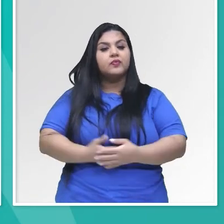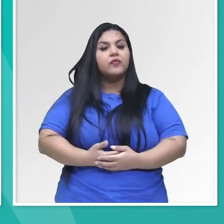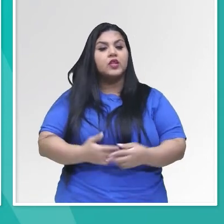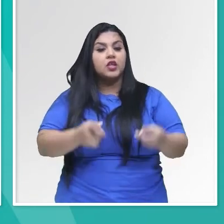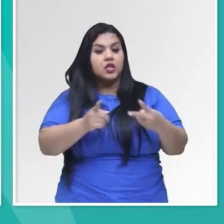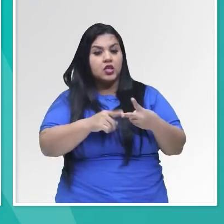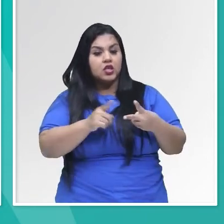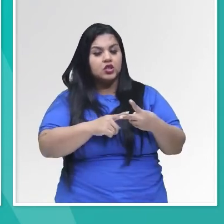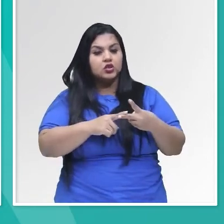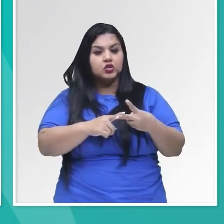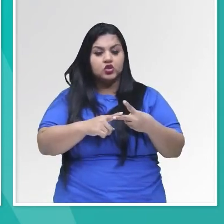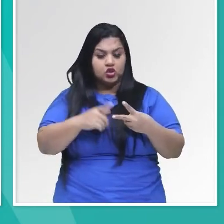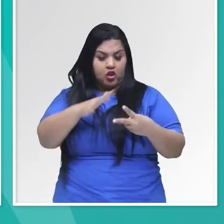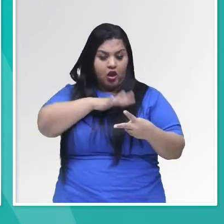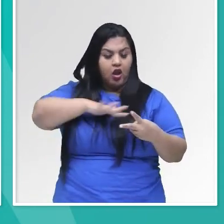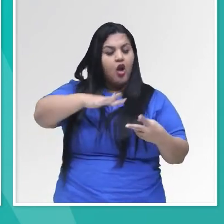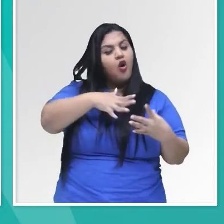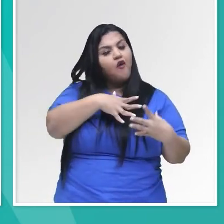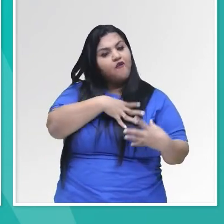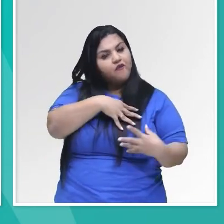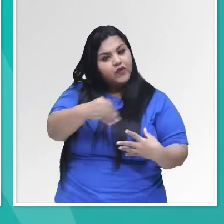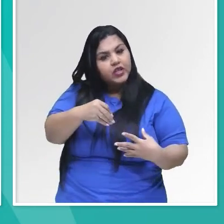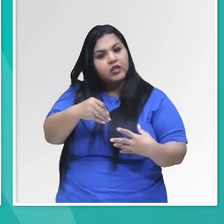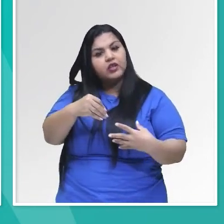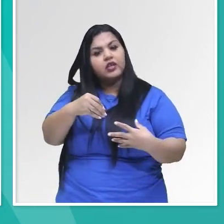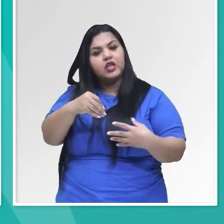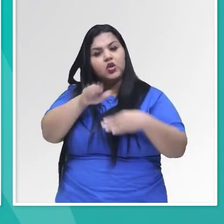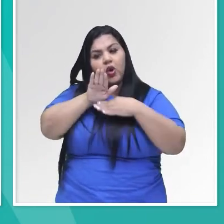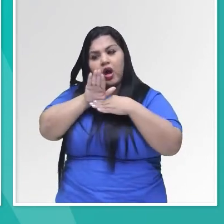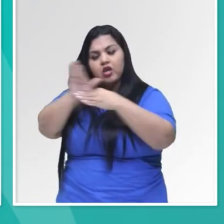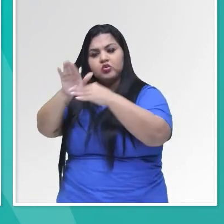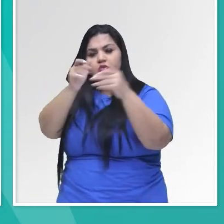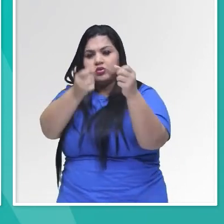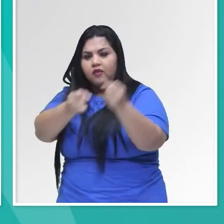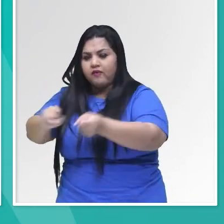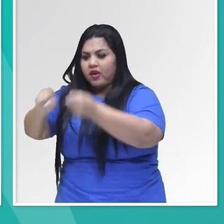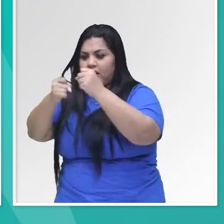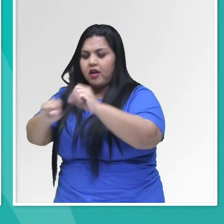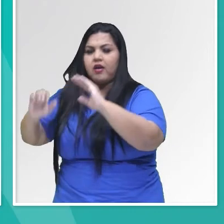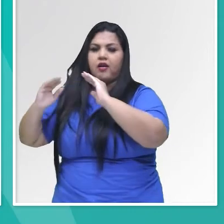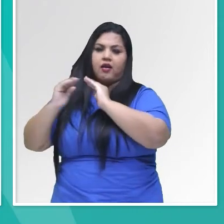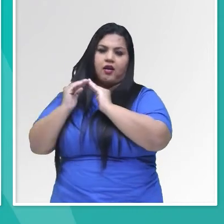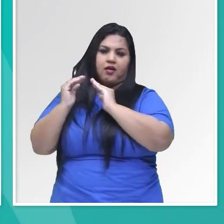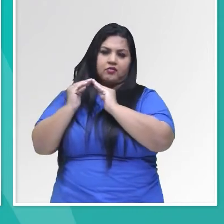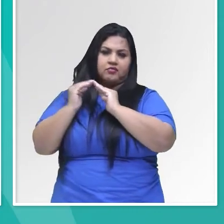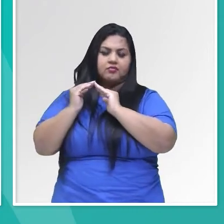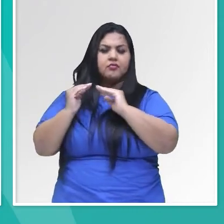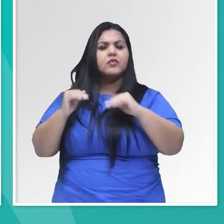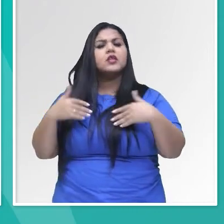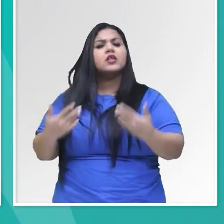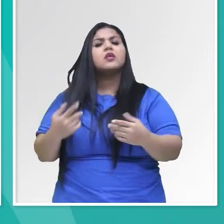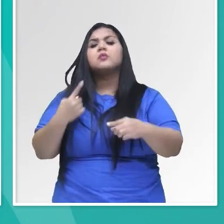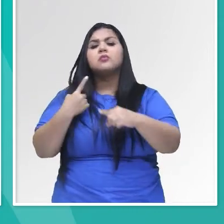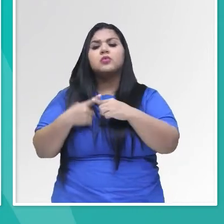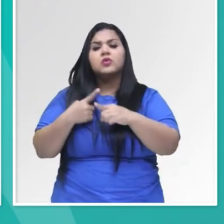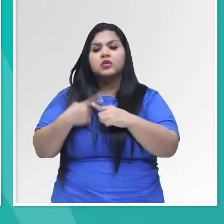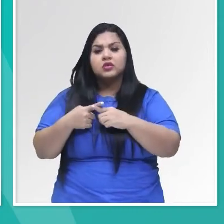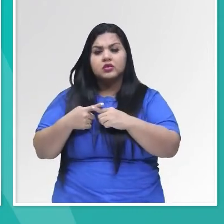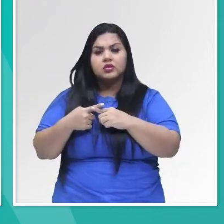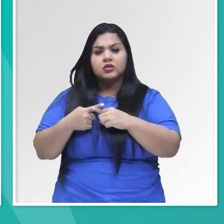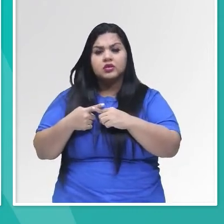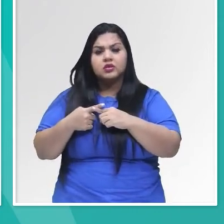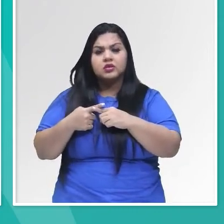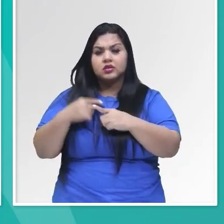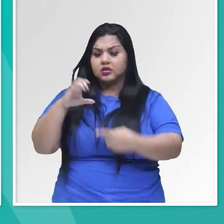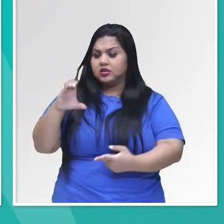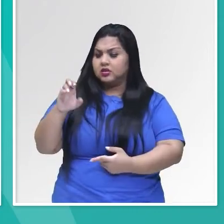ajudam a varrer a casa. Por que que o devem crer é um verbo transitivo indireto? Por que que o devem crer?